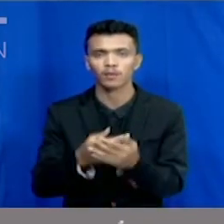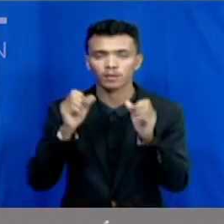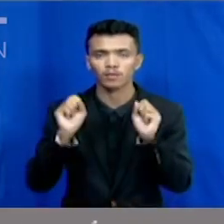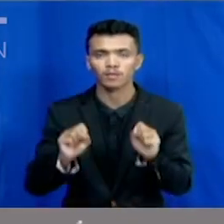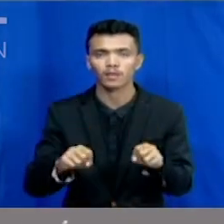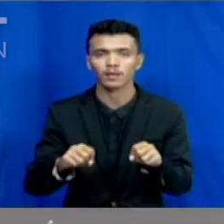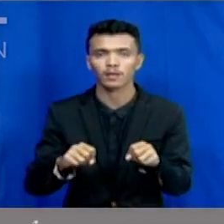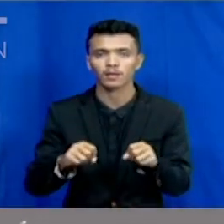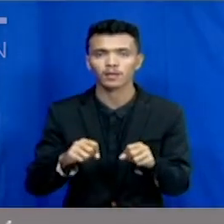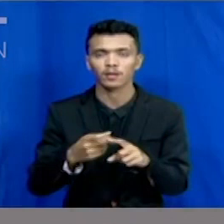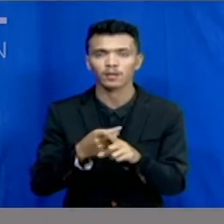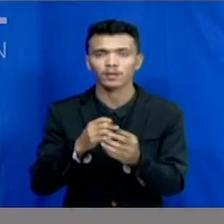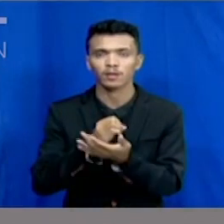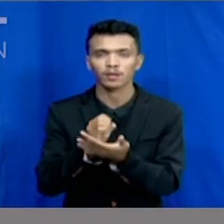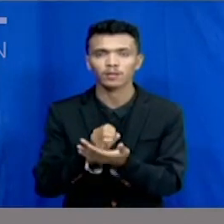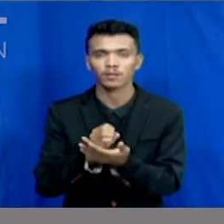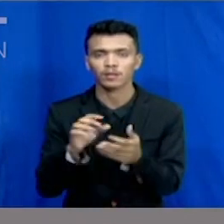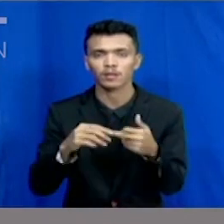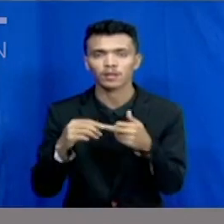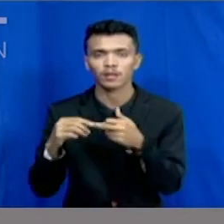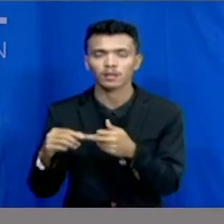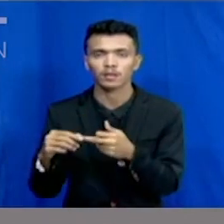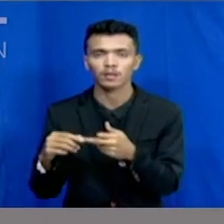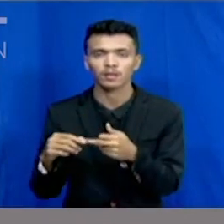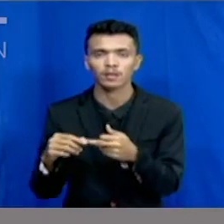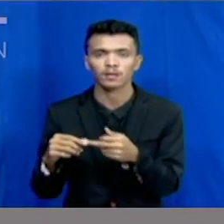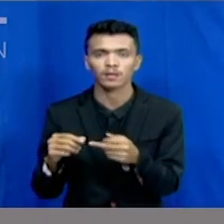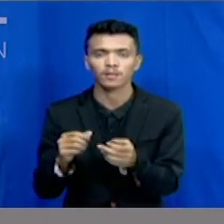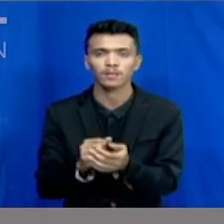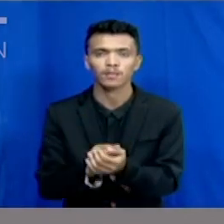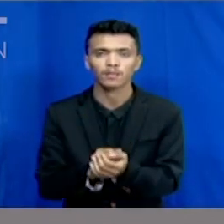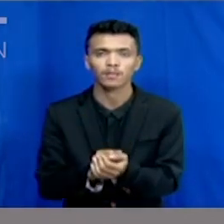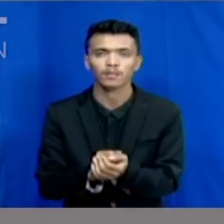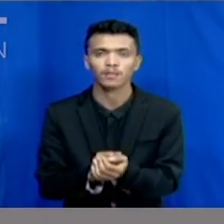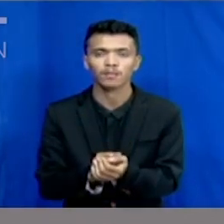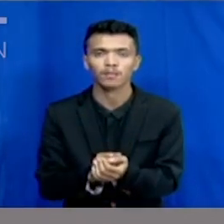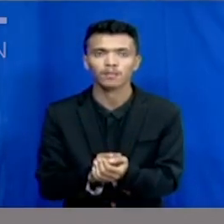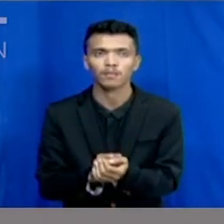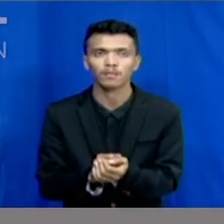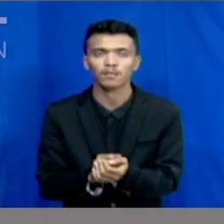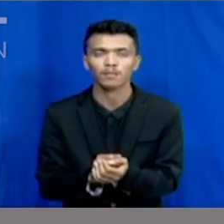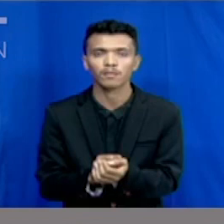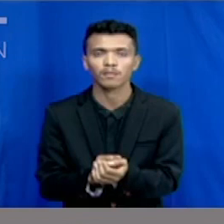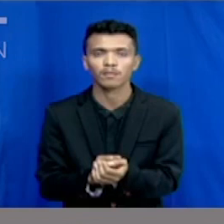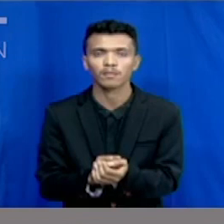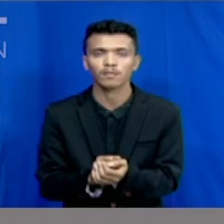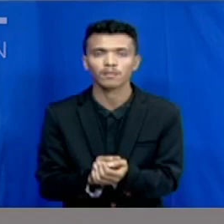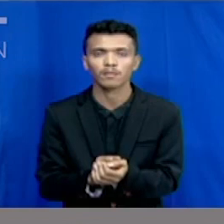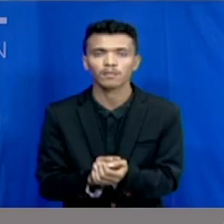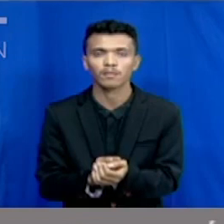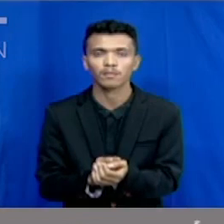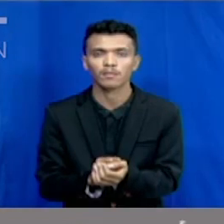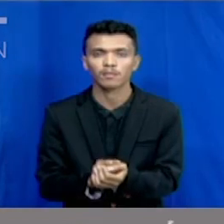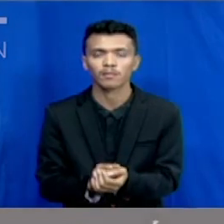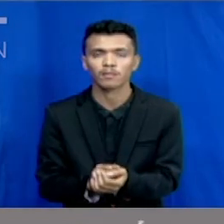Oikusi, Dilio de frontera sacato, la fua e o exilio, como se parte de trabalho ou e recusa, identifica